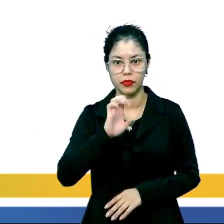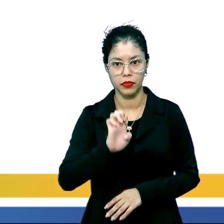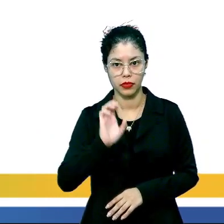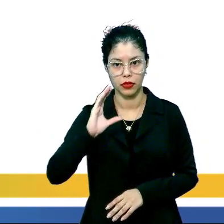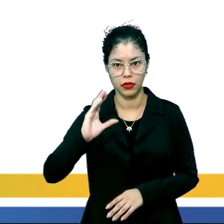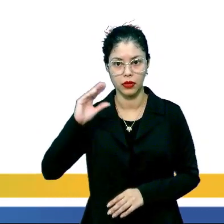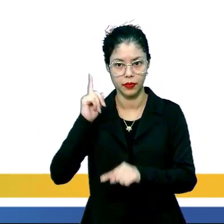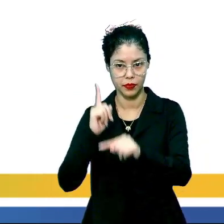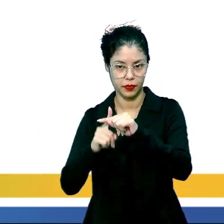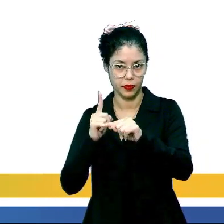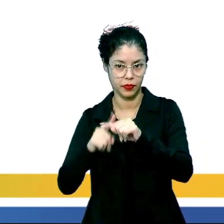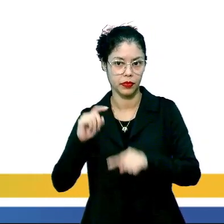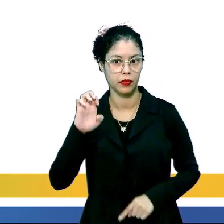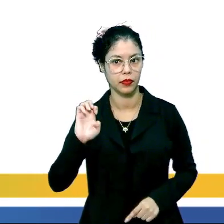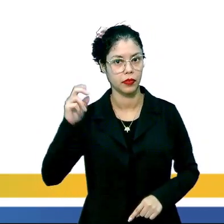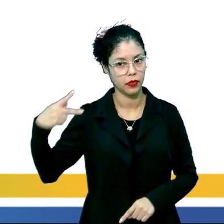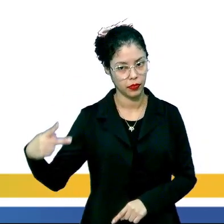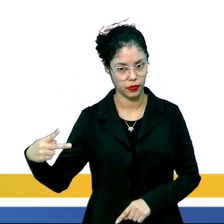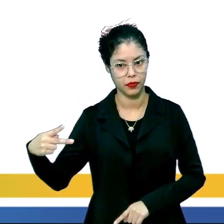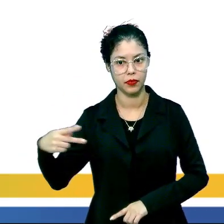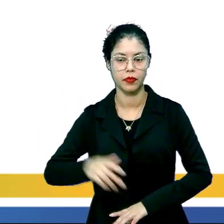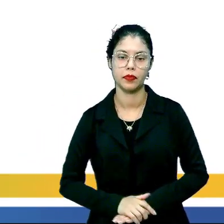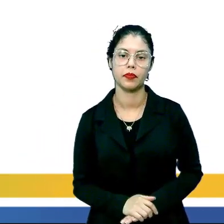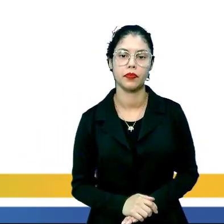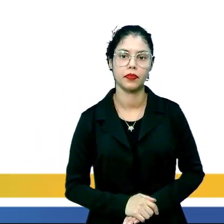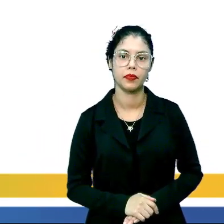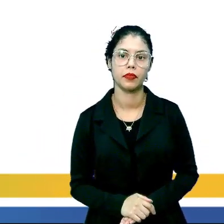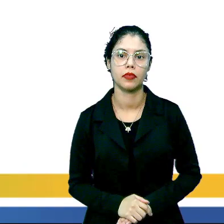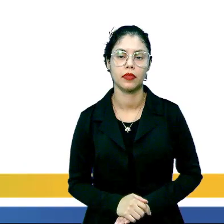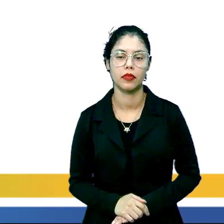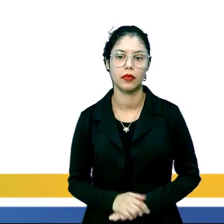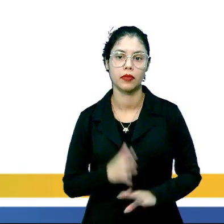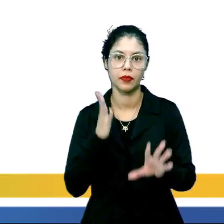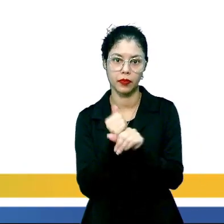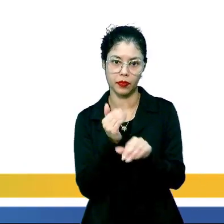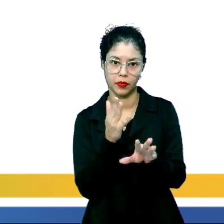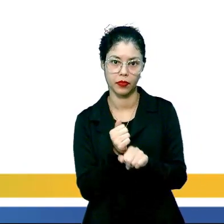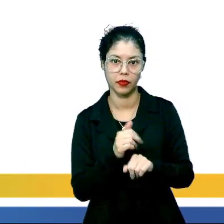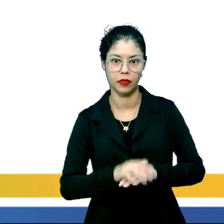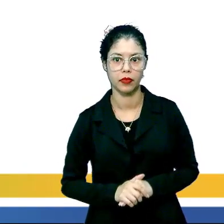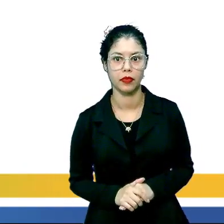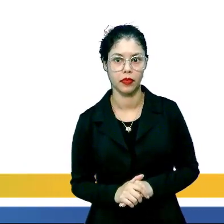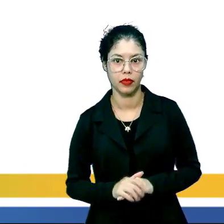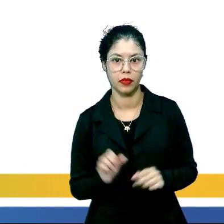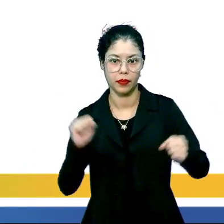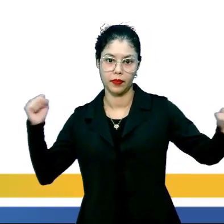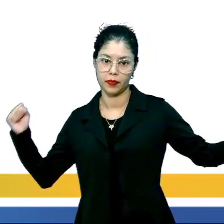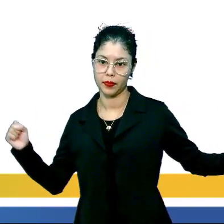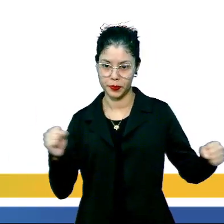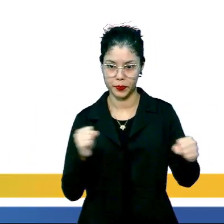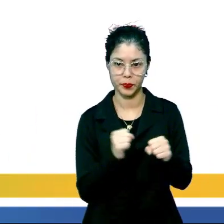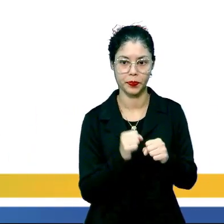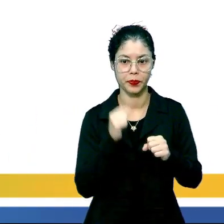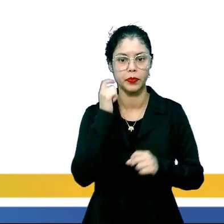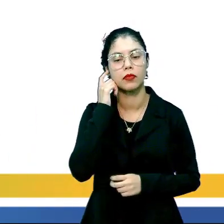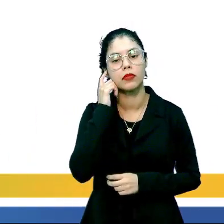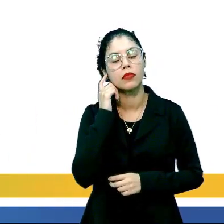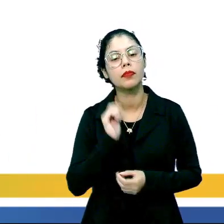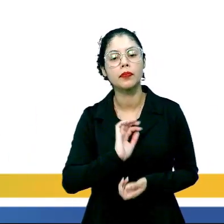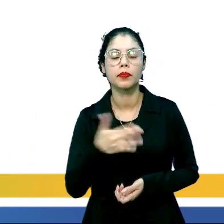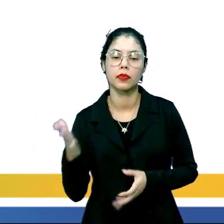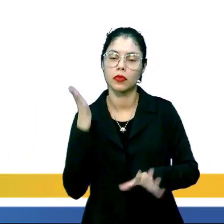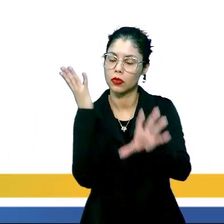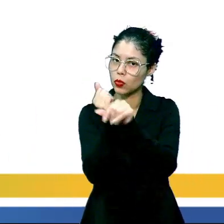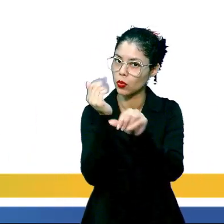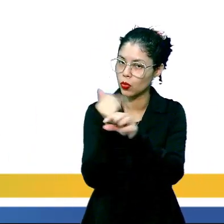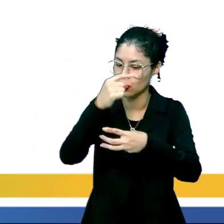energia cinética, mais a potencial gravitacional, mais a potencial elástica. Quando a gente tem a